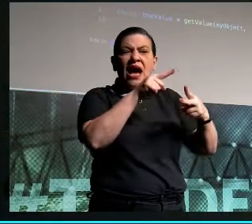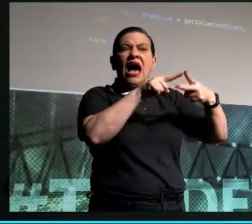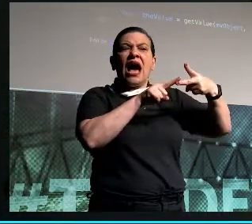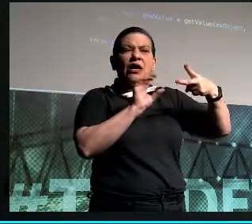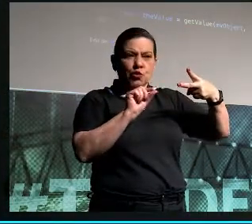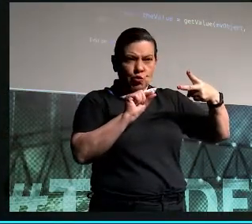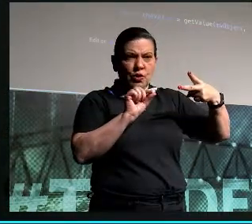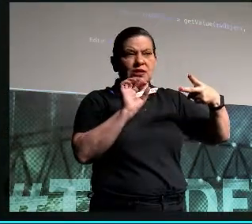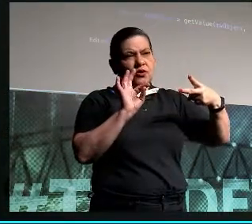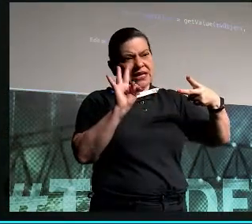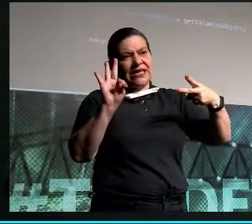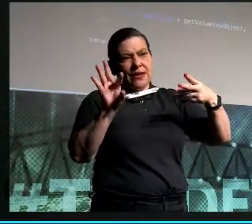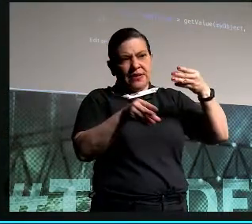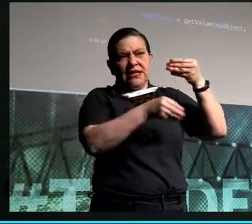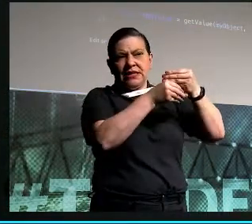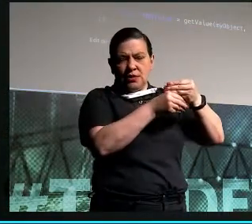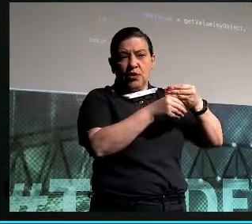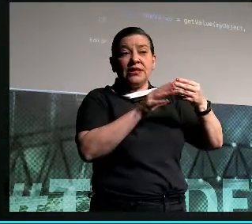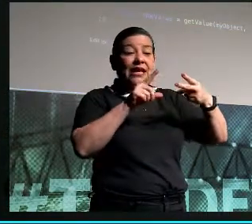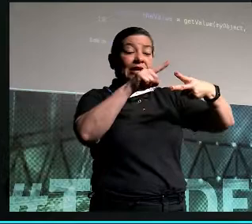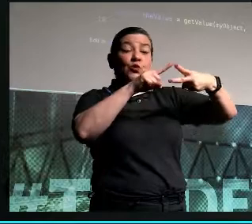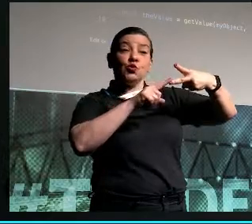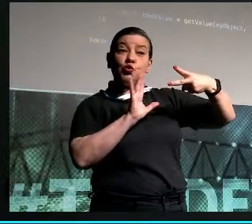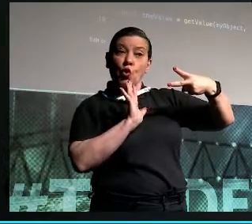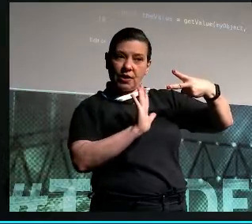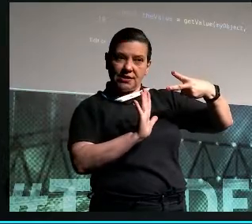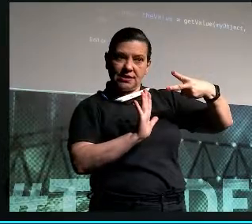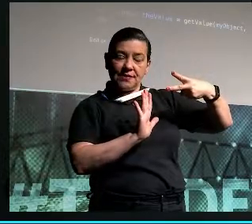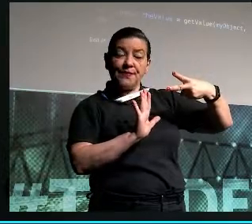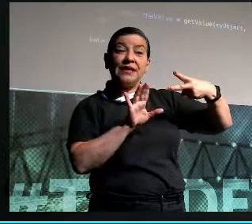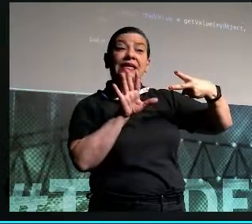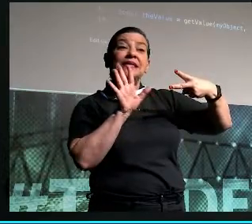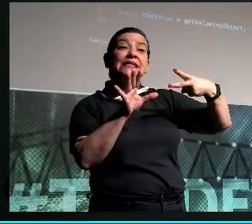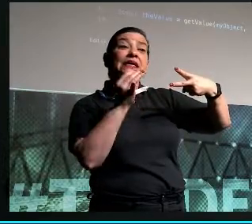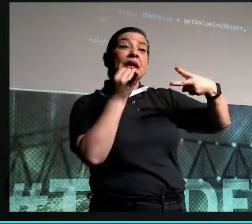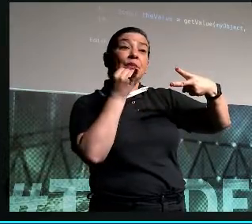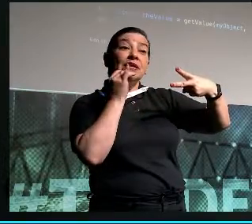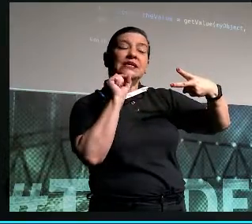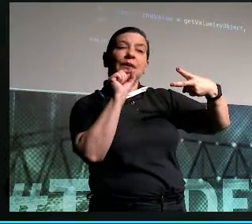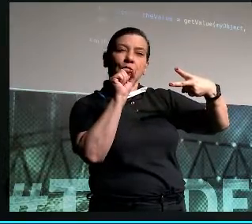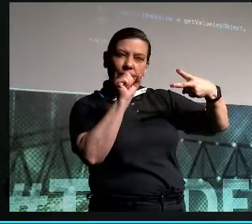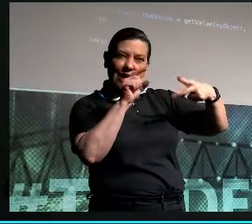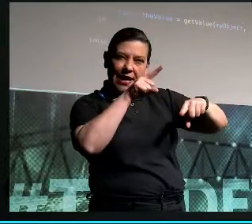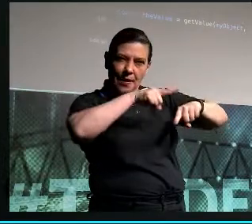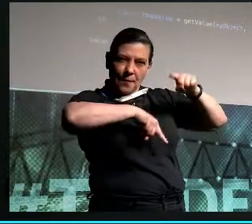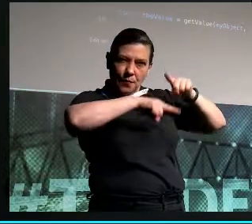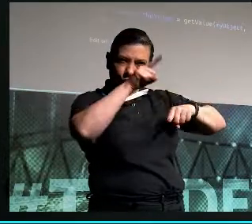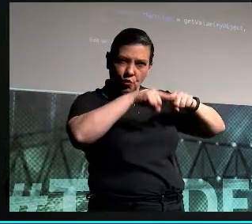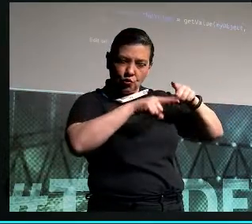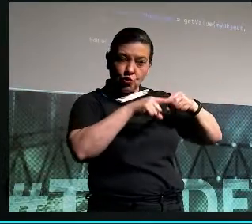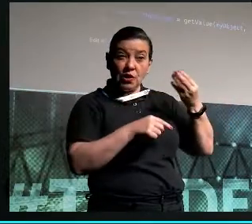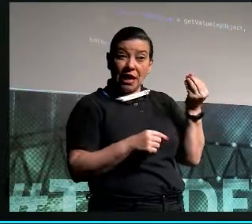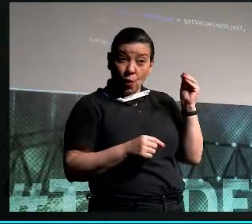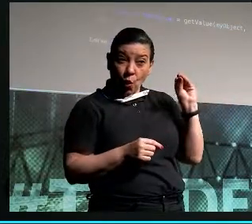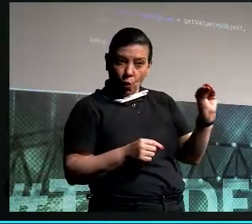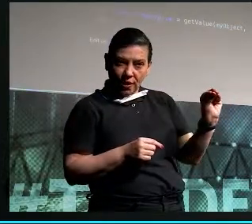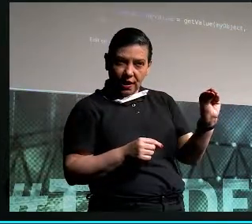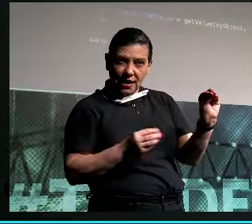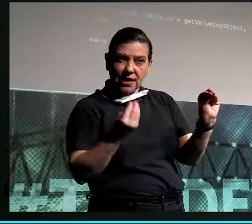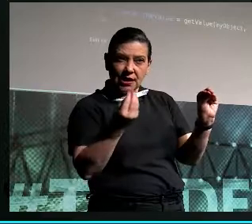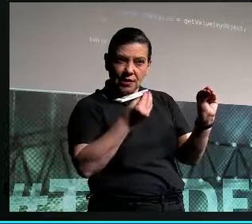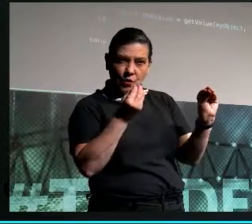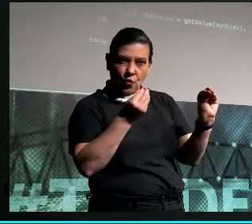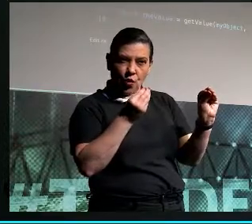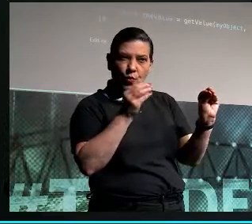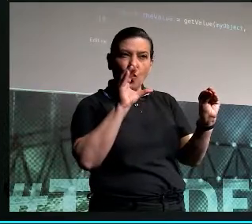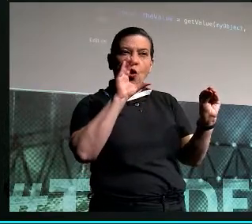type literal. Então, eu tenho esses dois caras como literais. Se eu vier nesse objeto aqui, que eu declarei como const,